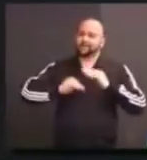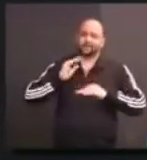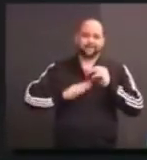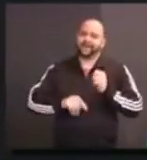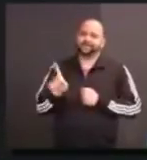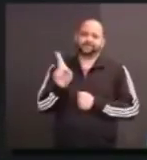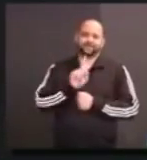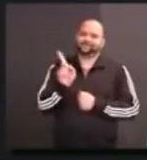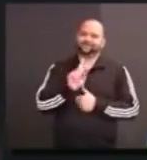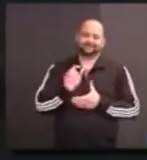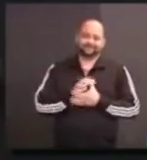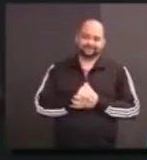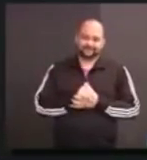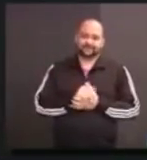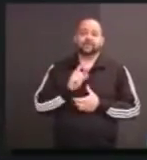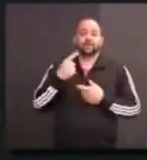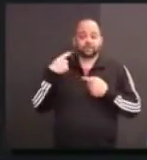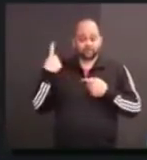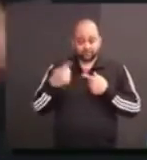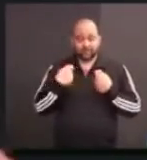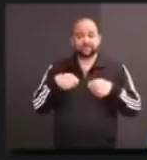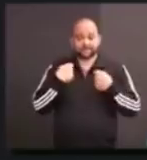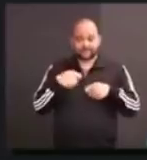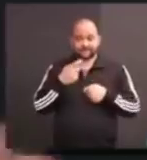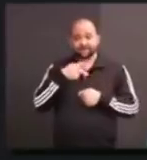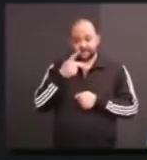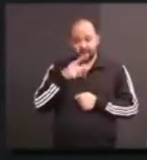não. A gente precisa falar que é